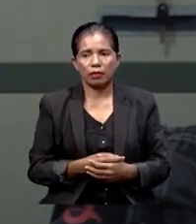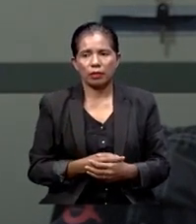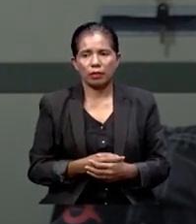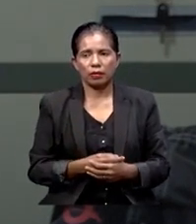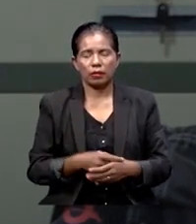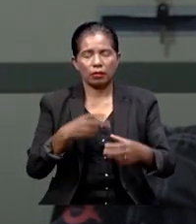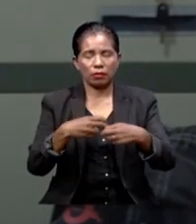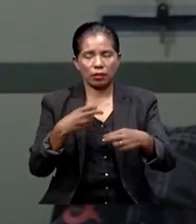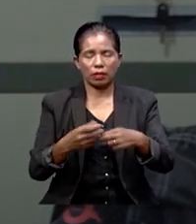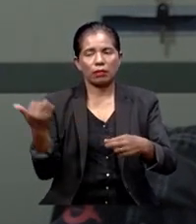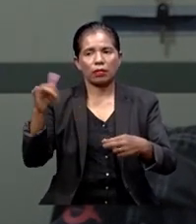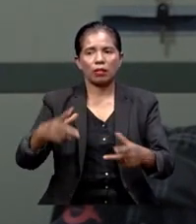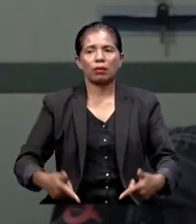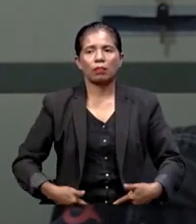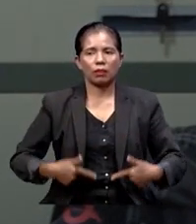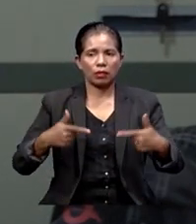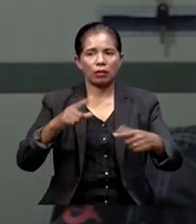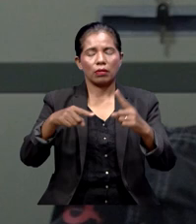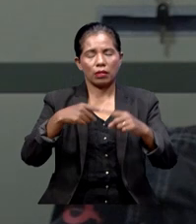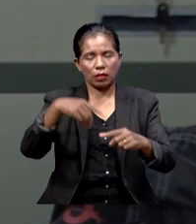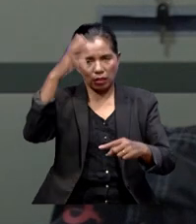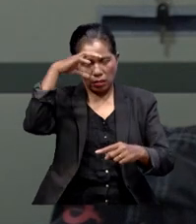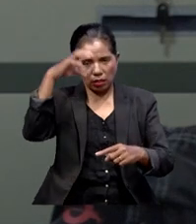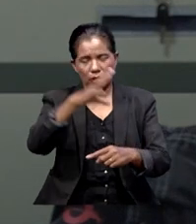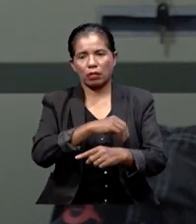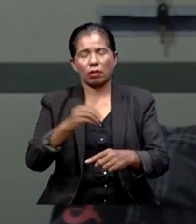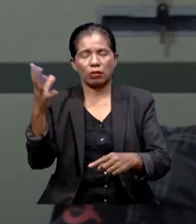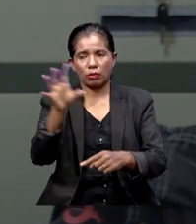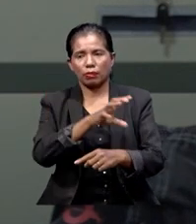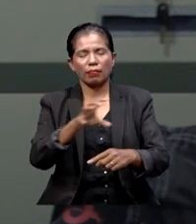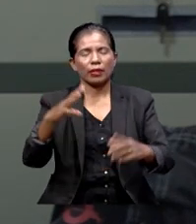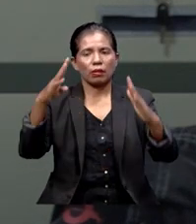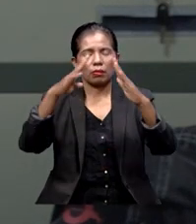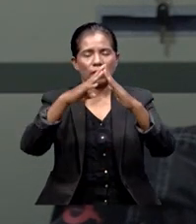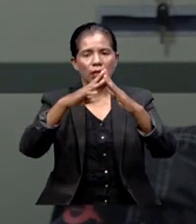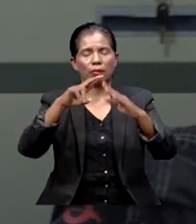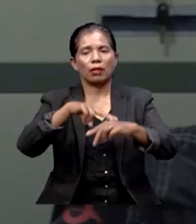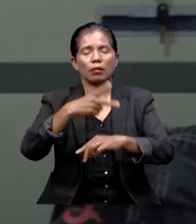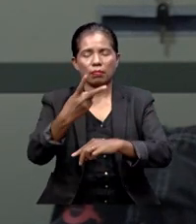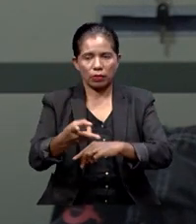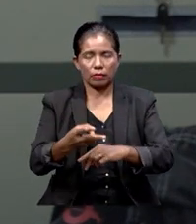perigoso vai tene vira tamba hira anin bo turan bo truma uma ne vele mon balabar se ne vete